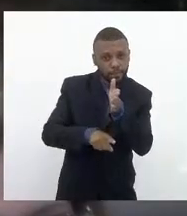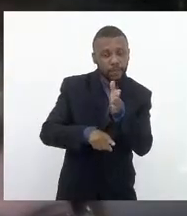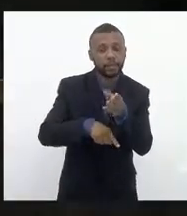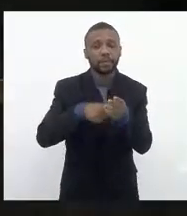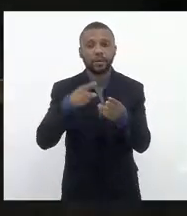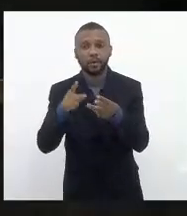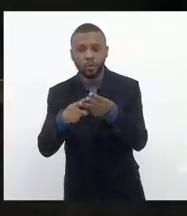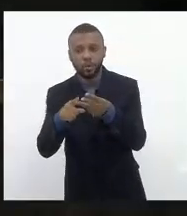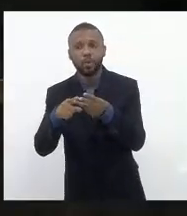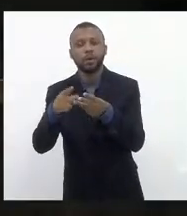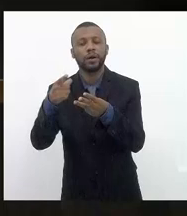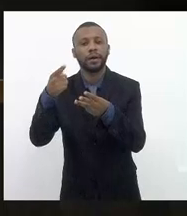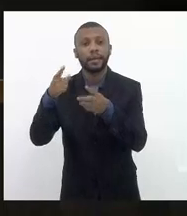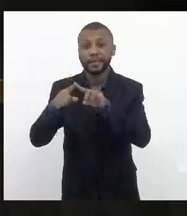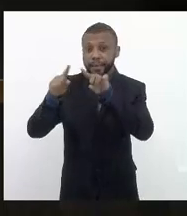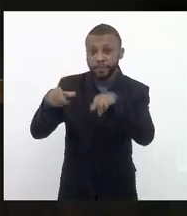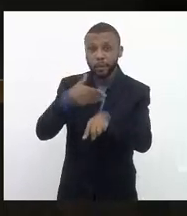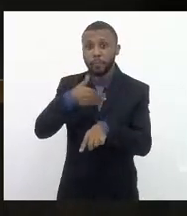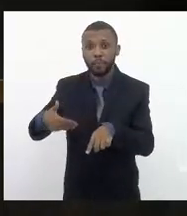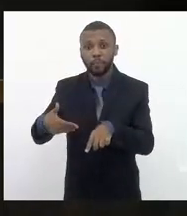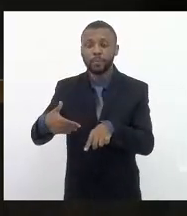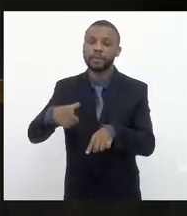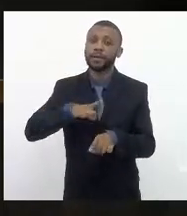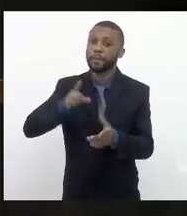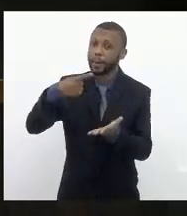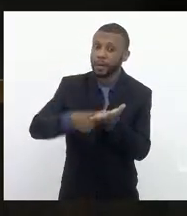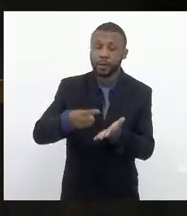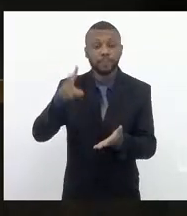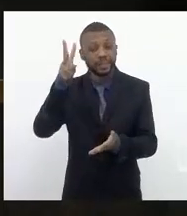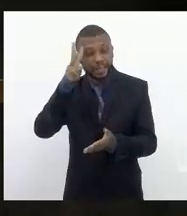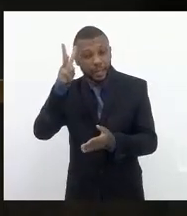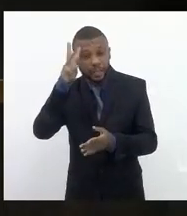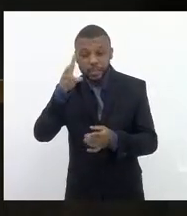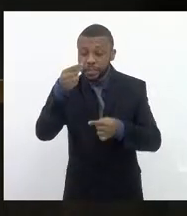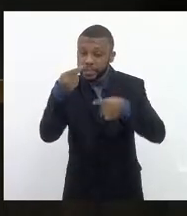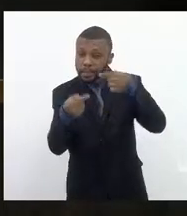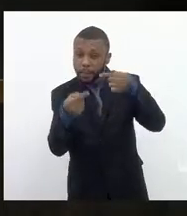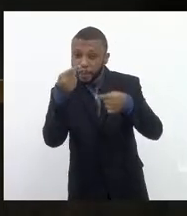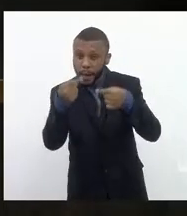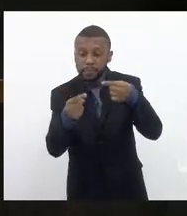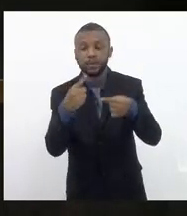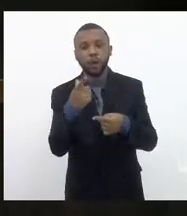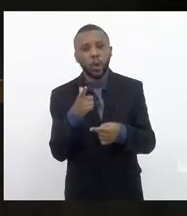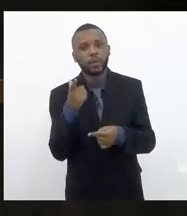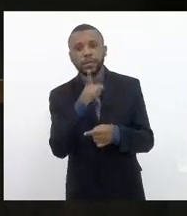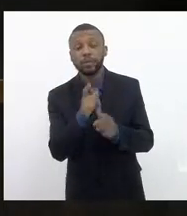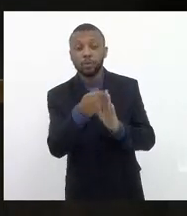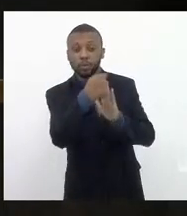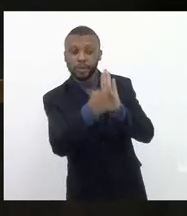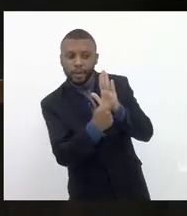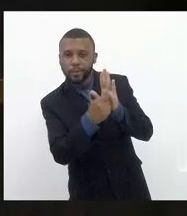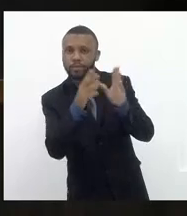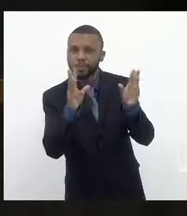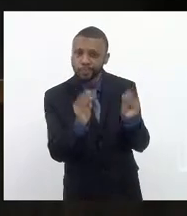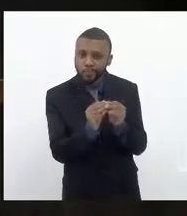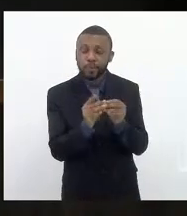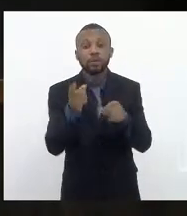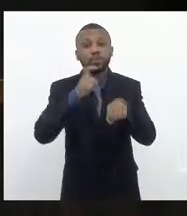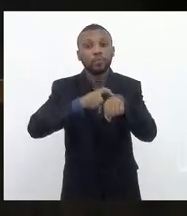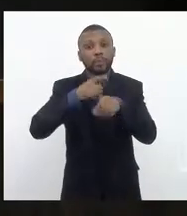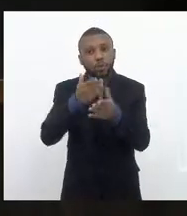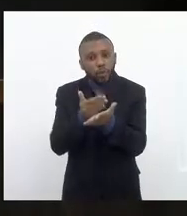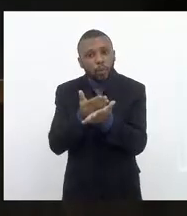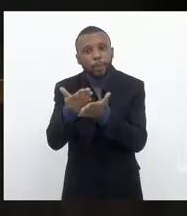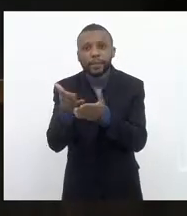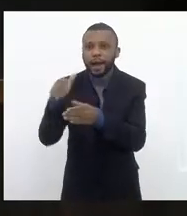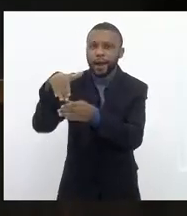mais três dias de debate para que a gente possa chegar um texto e é trazer a votação Muito obrigado a todos que Deus